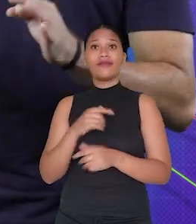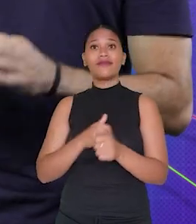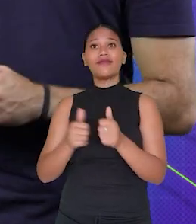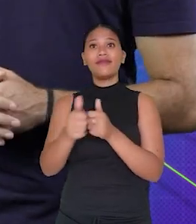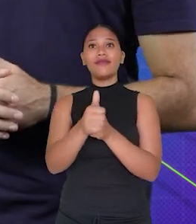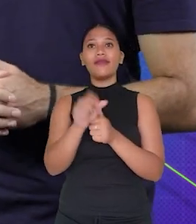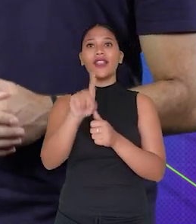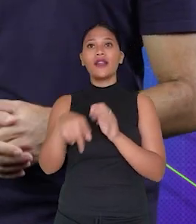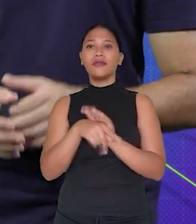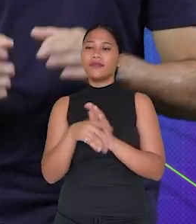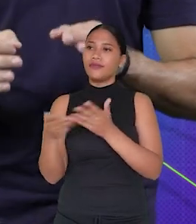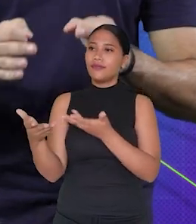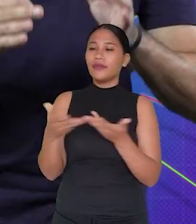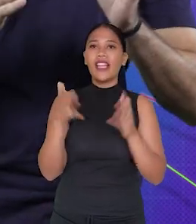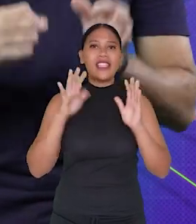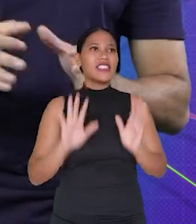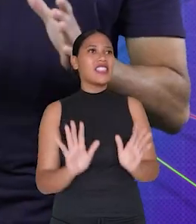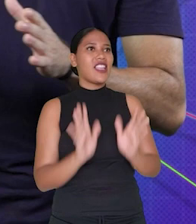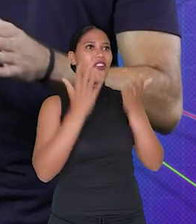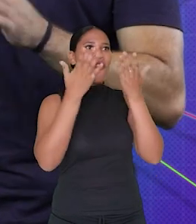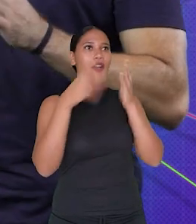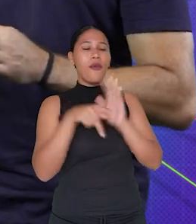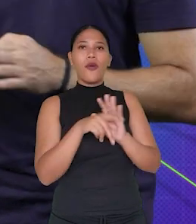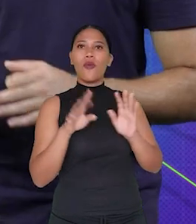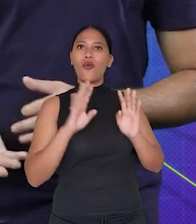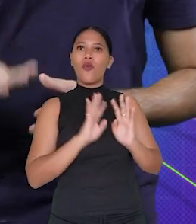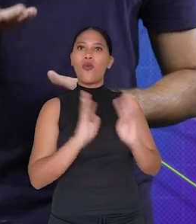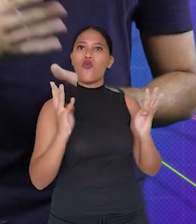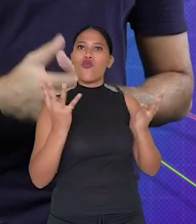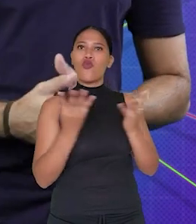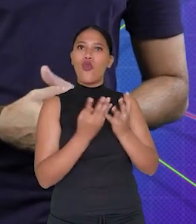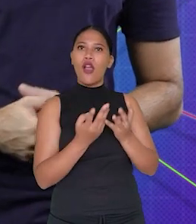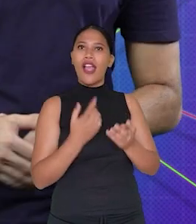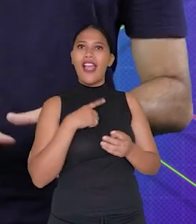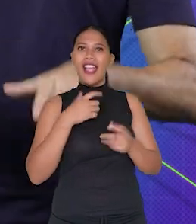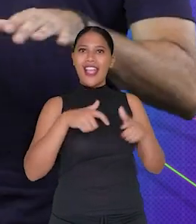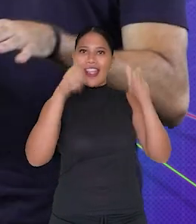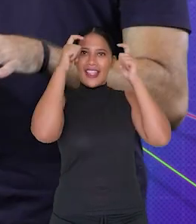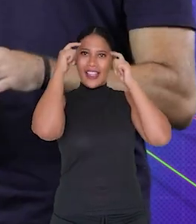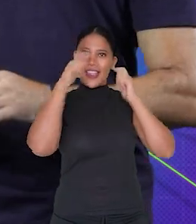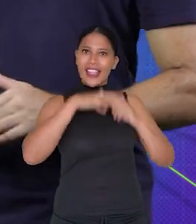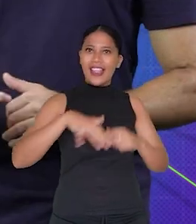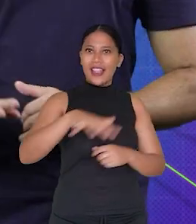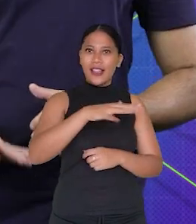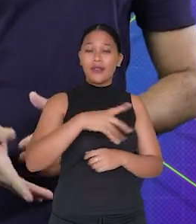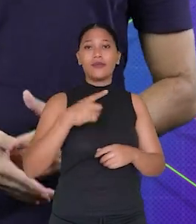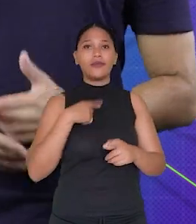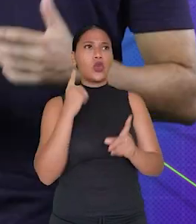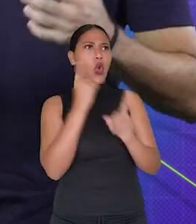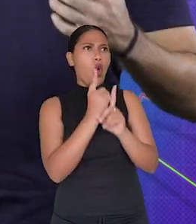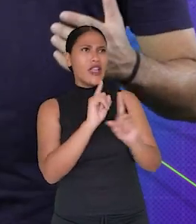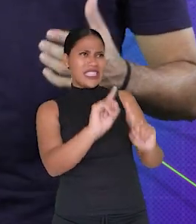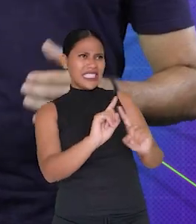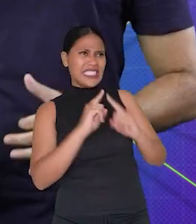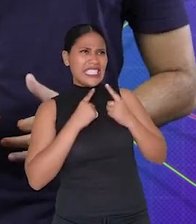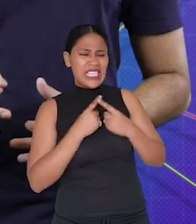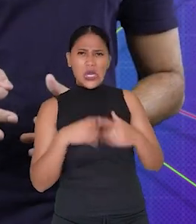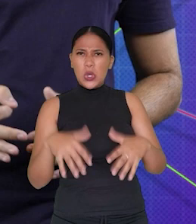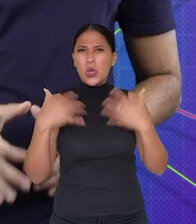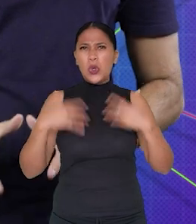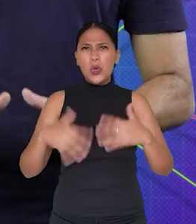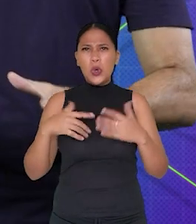é convocado para embarcar em uma jornada para salvar o reino de Hyrule. Durante sua jornada, Link encontra mentores, enfrenta